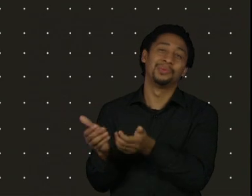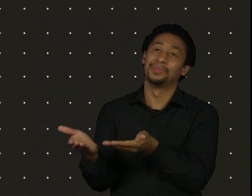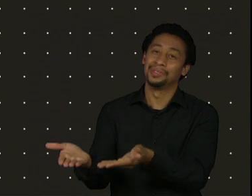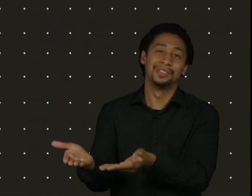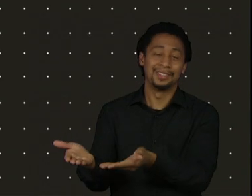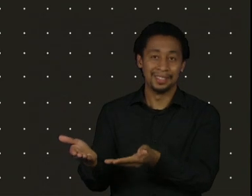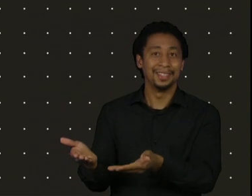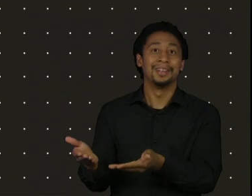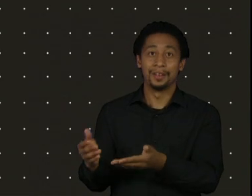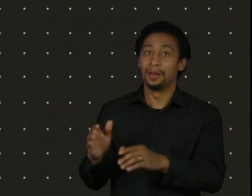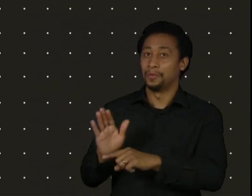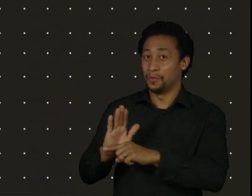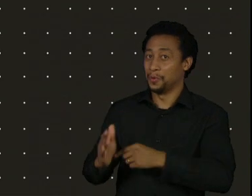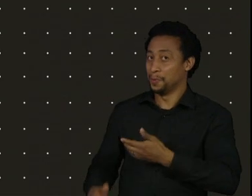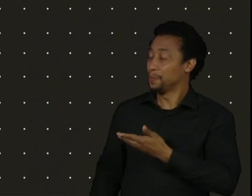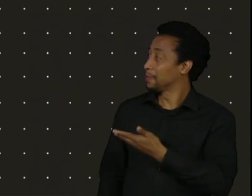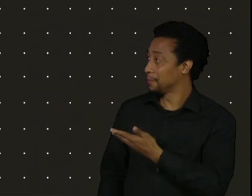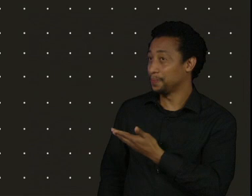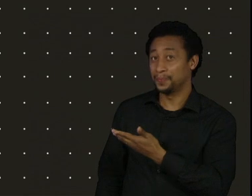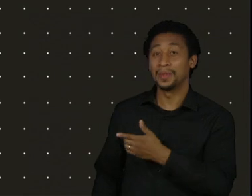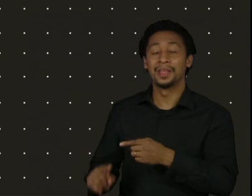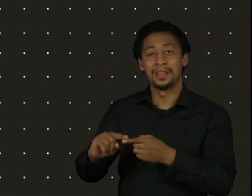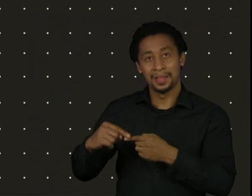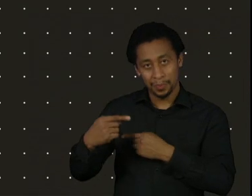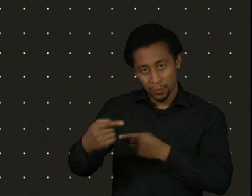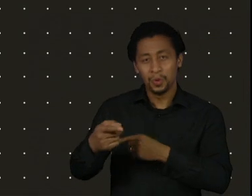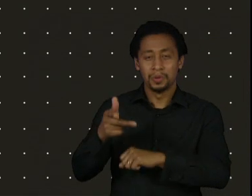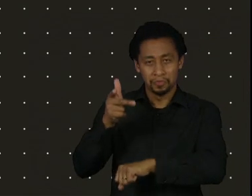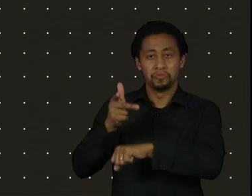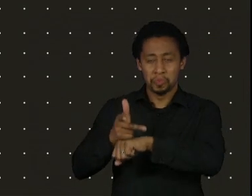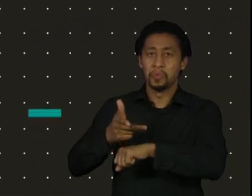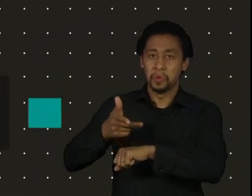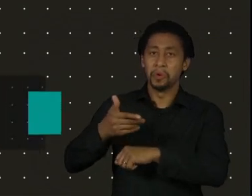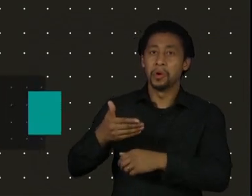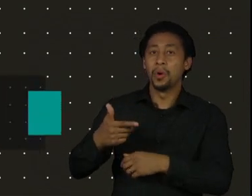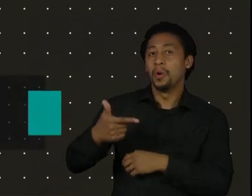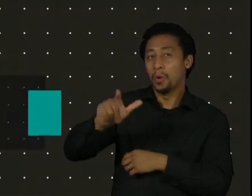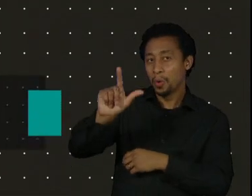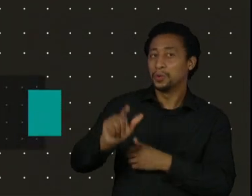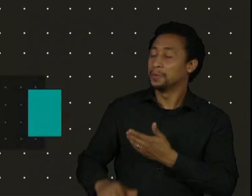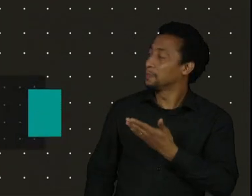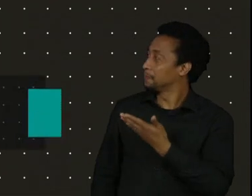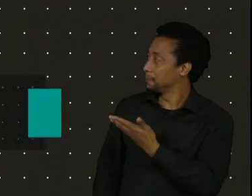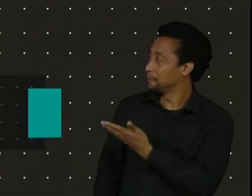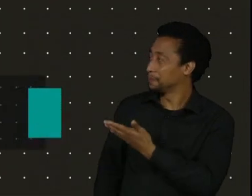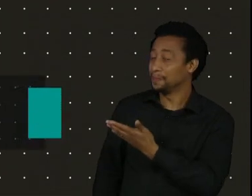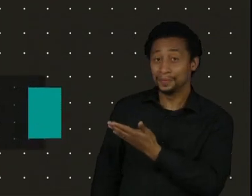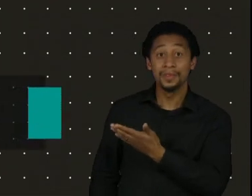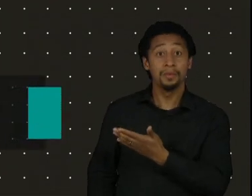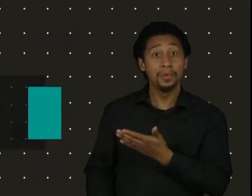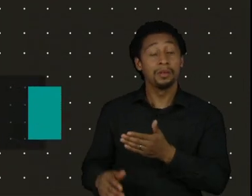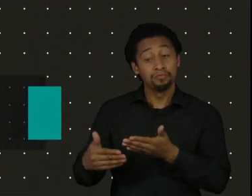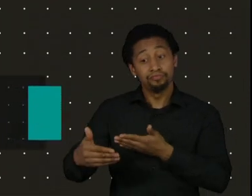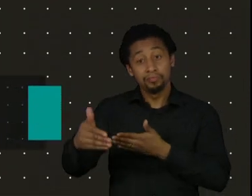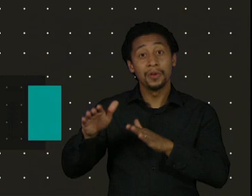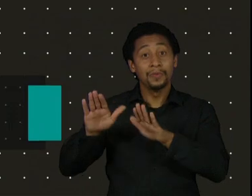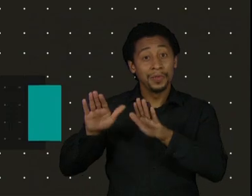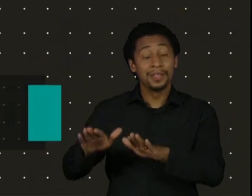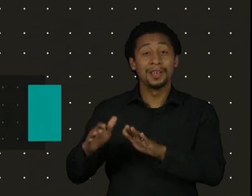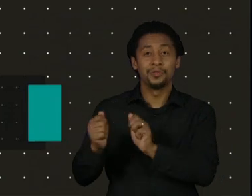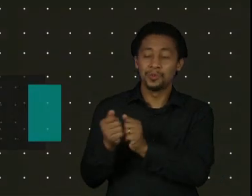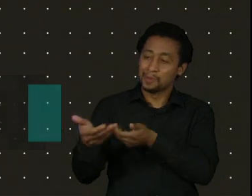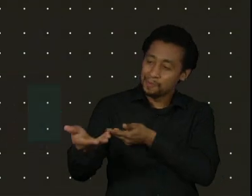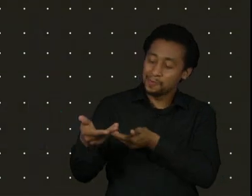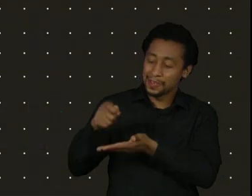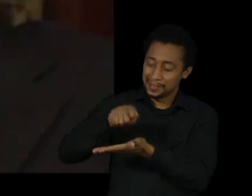Palheiro, depois fiz um outro filme com o Rui, e fui ficando, aí escrevi o Rio 40 Graus, fiz o